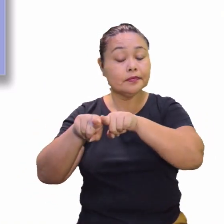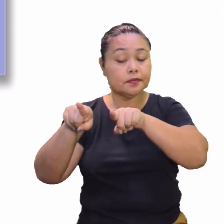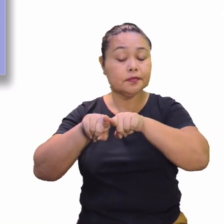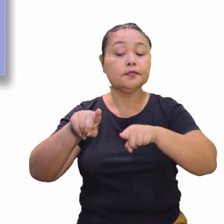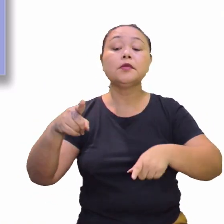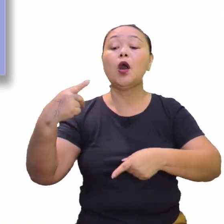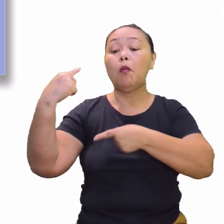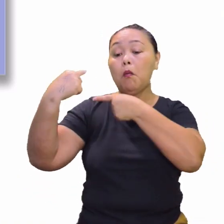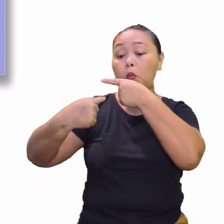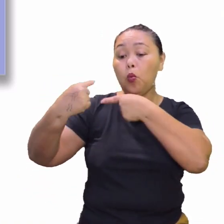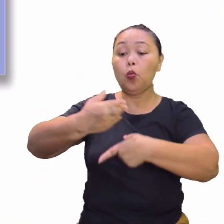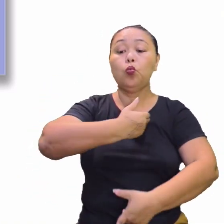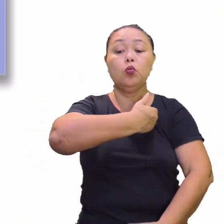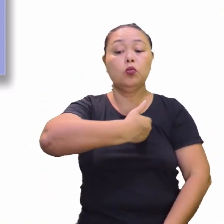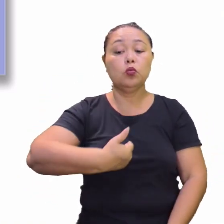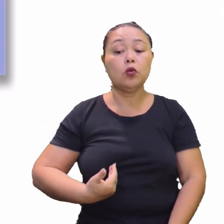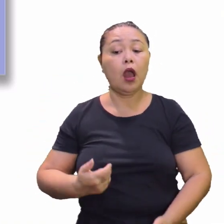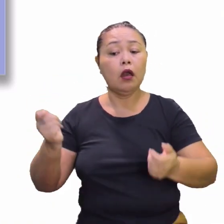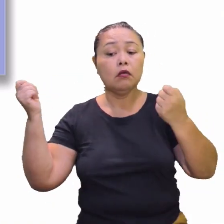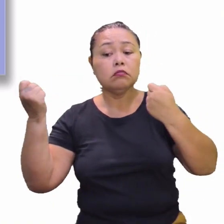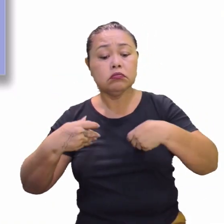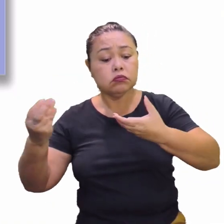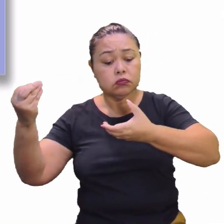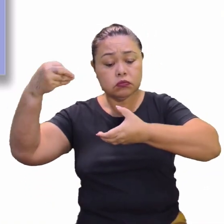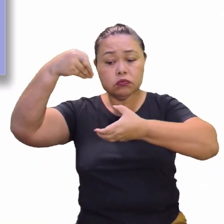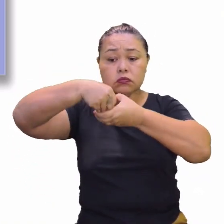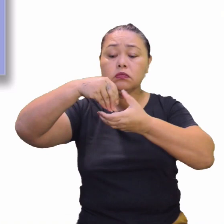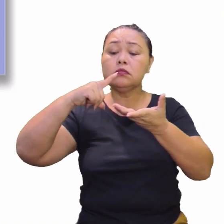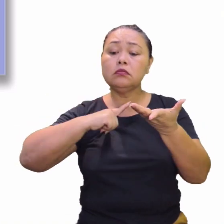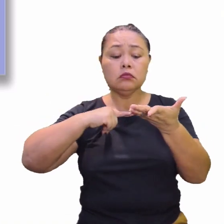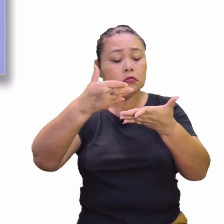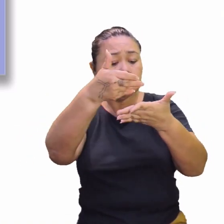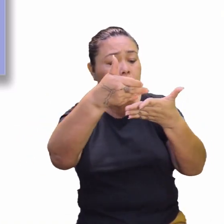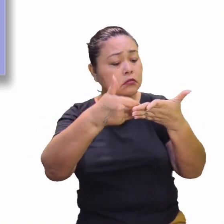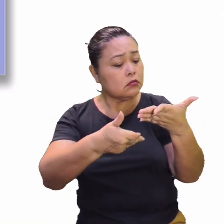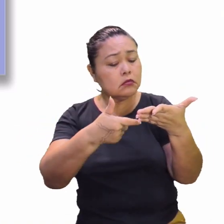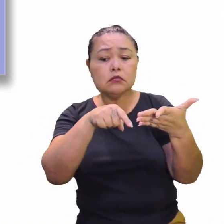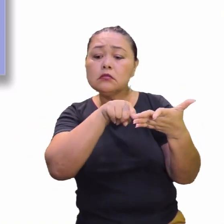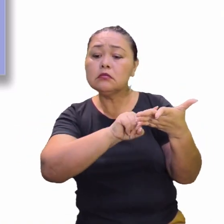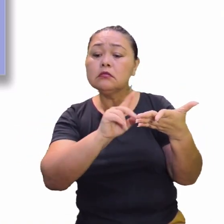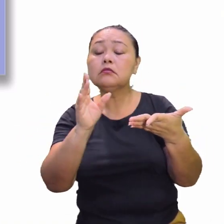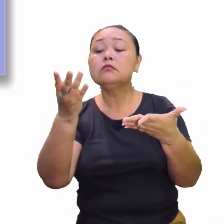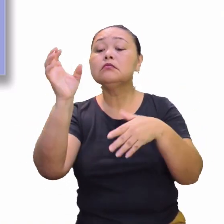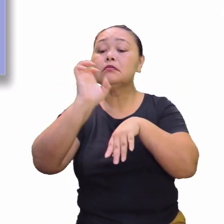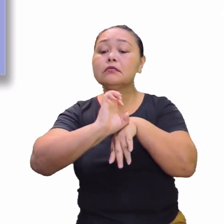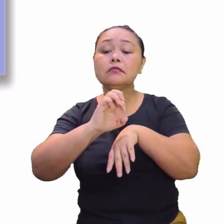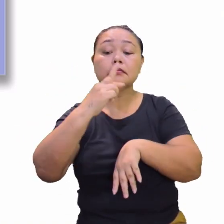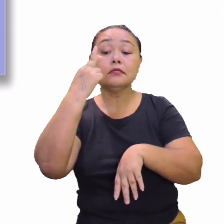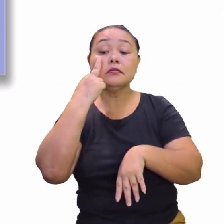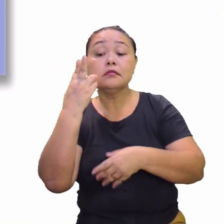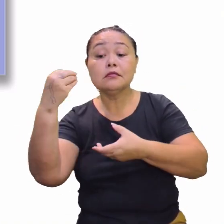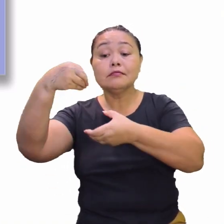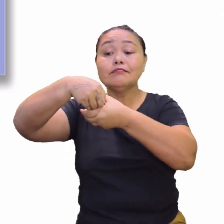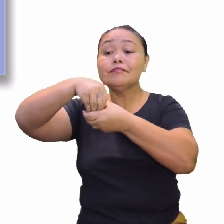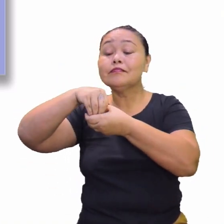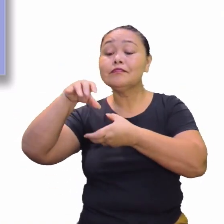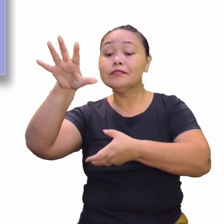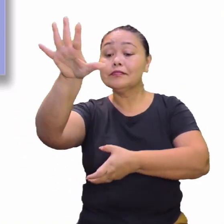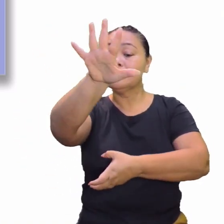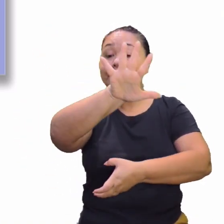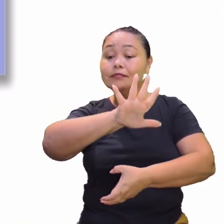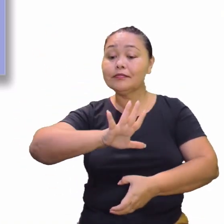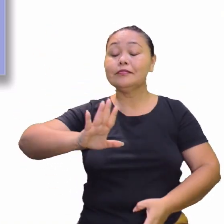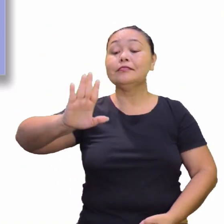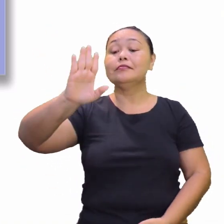públicas que possam inserir de uma forma mais contundente Rondônia no cenário